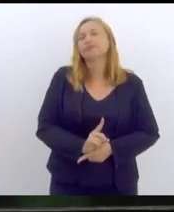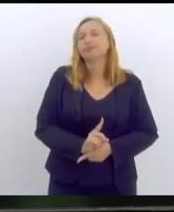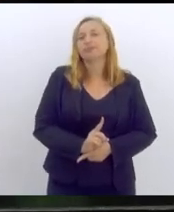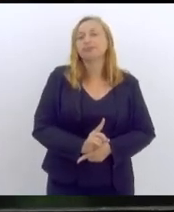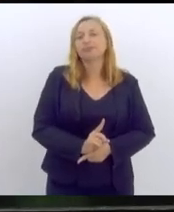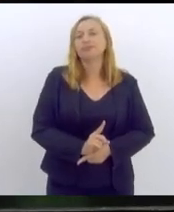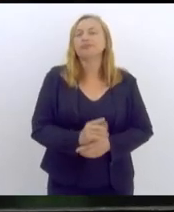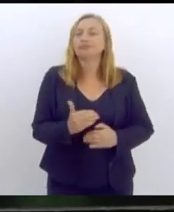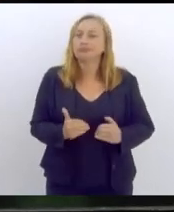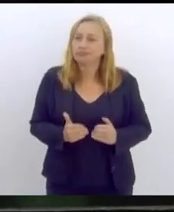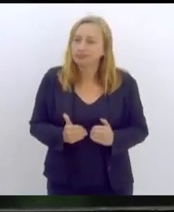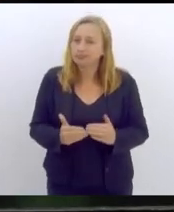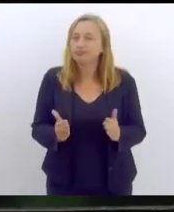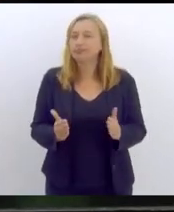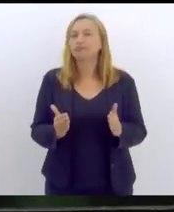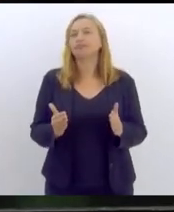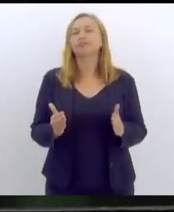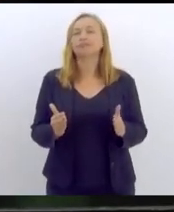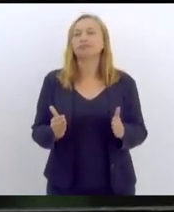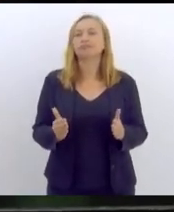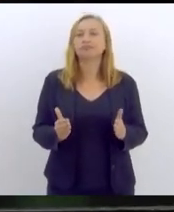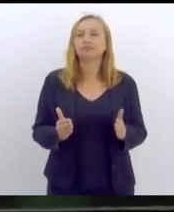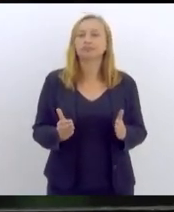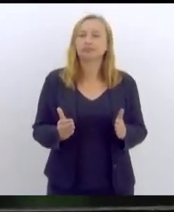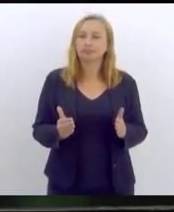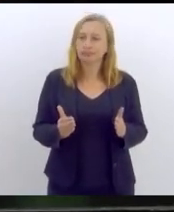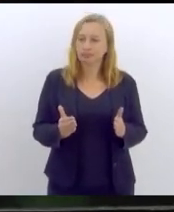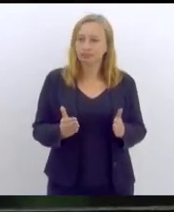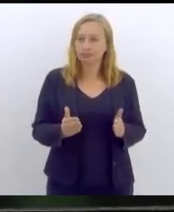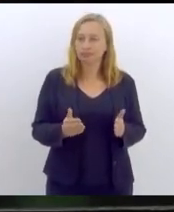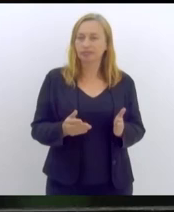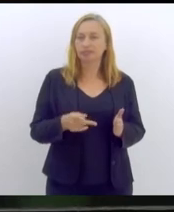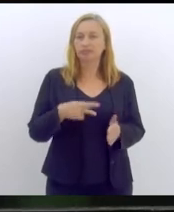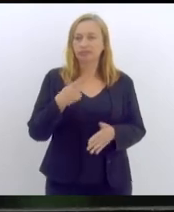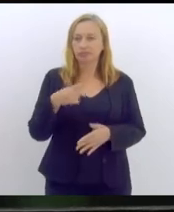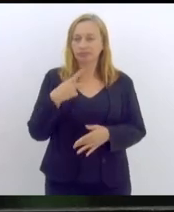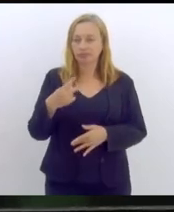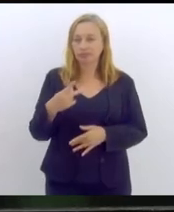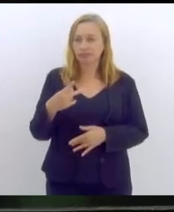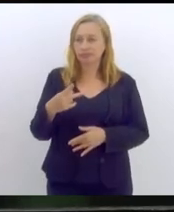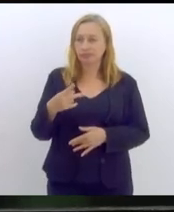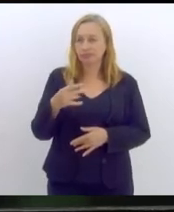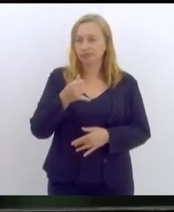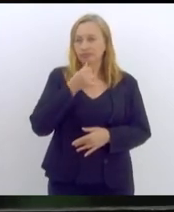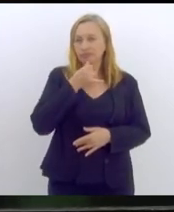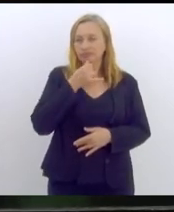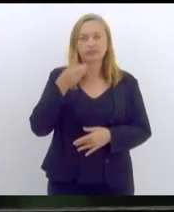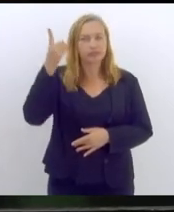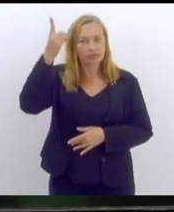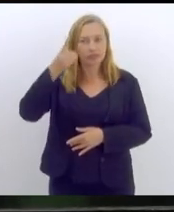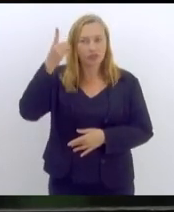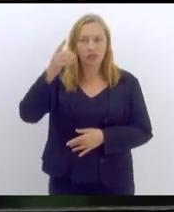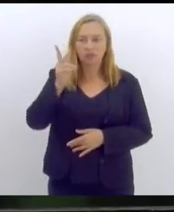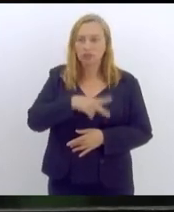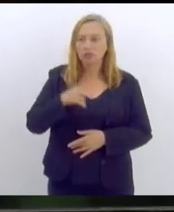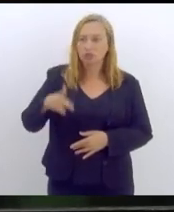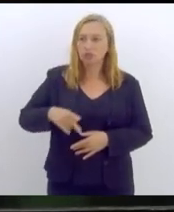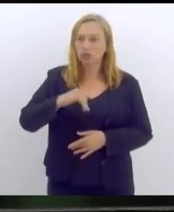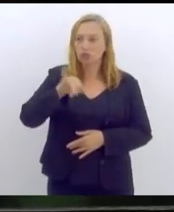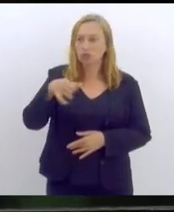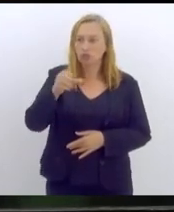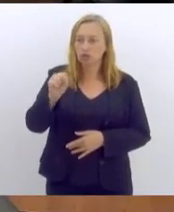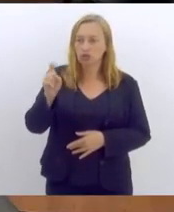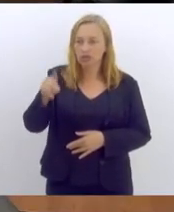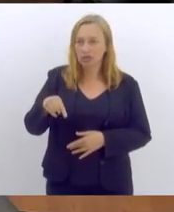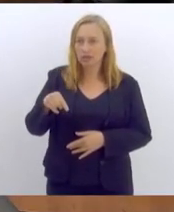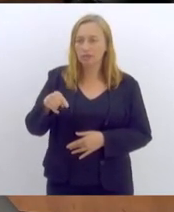dar início a essa moção de repúdio. O deputado professor Josemar pretende apartear.